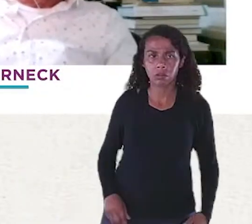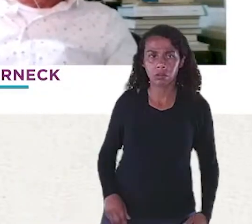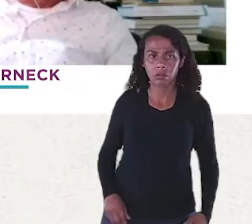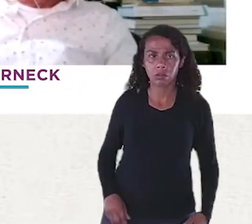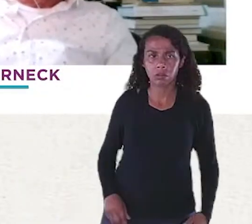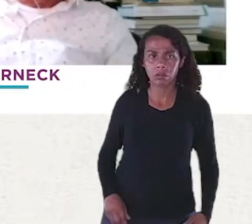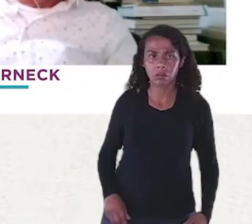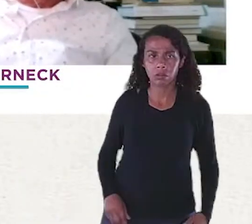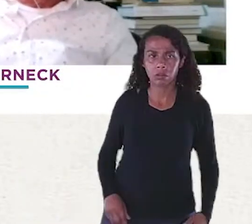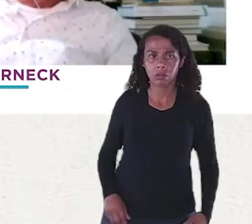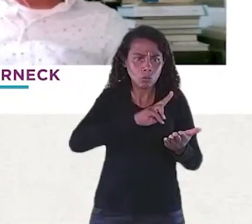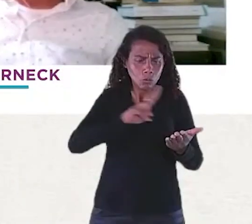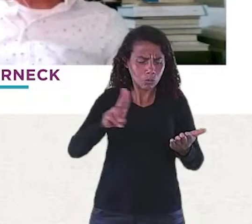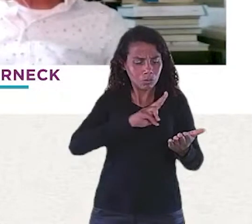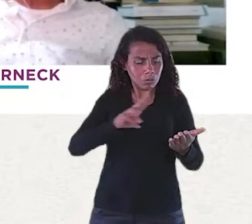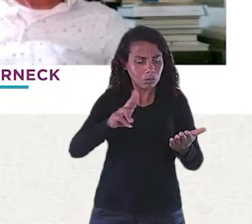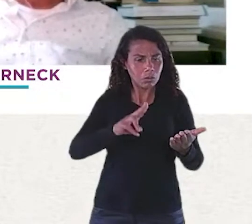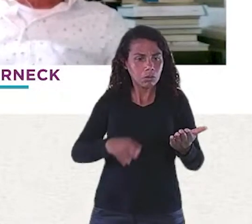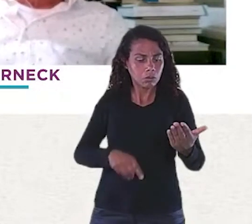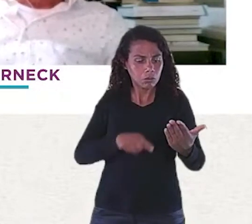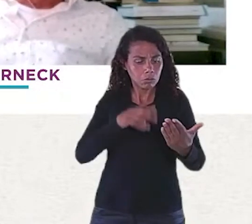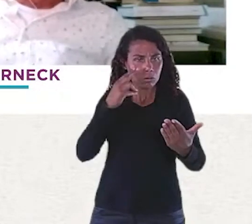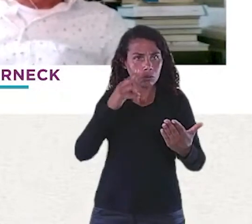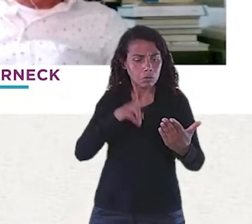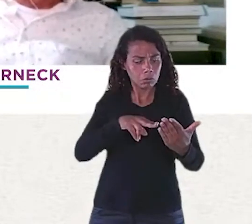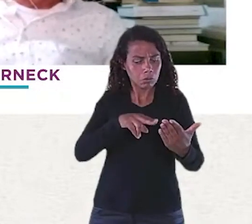Por exemplo, aquela antologia